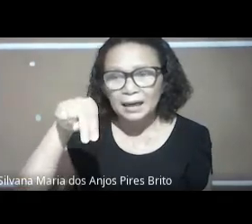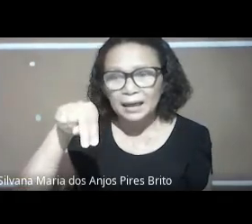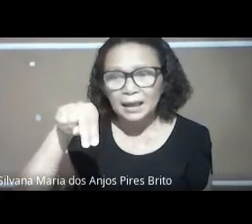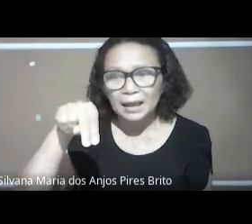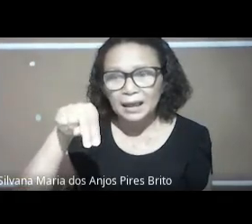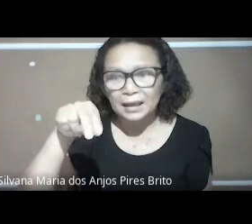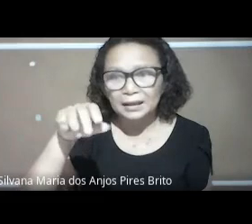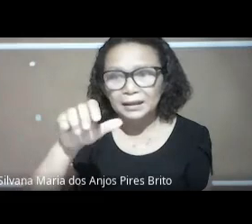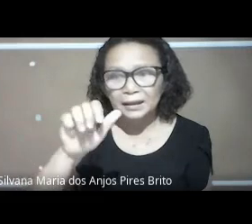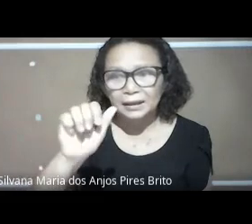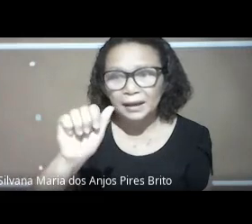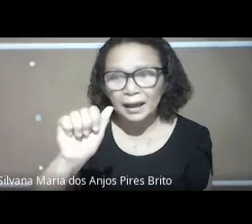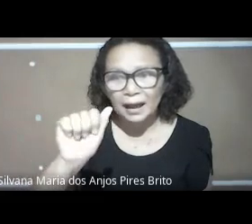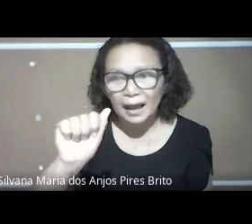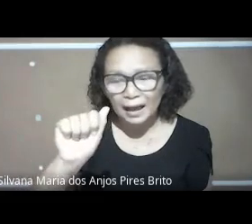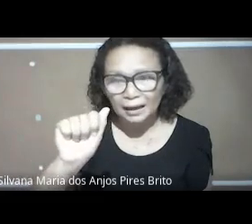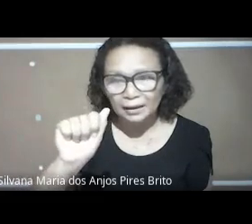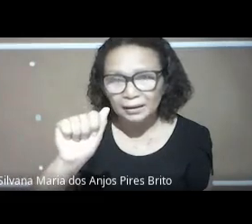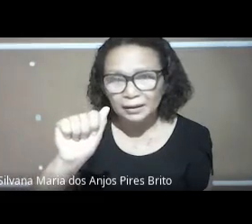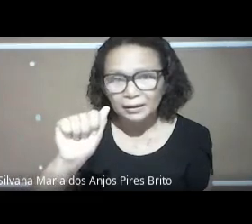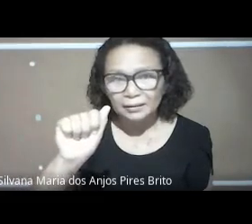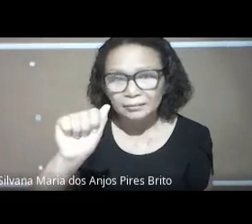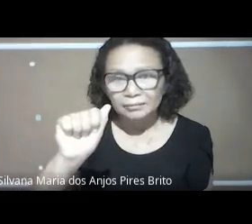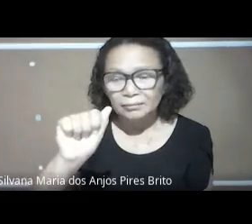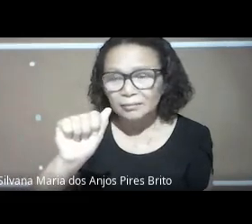A, N, A.